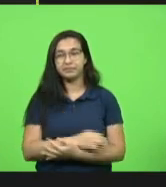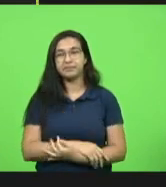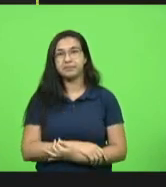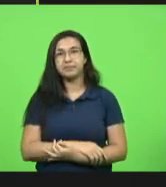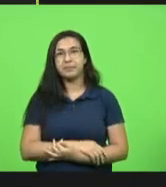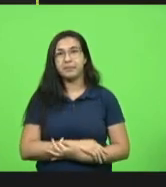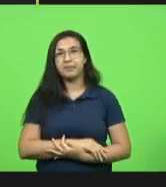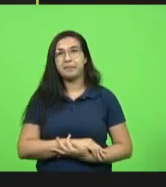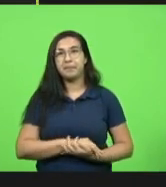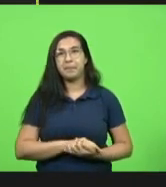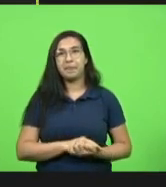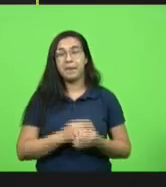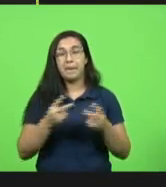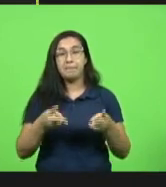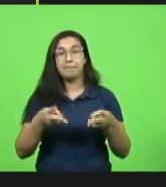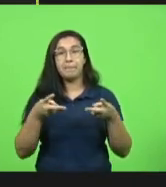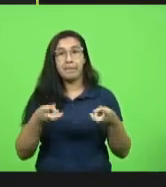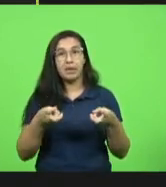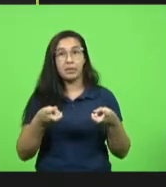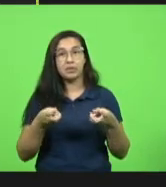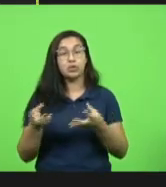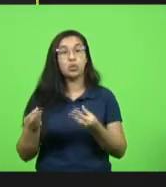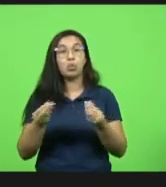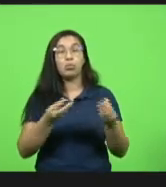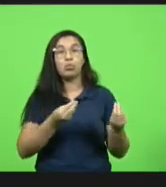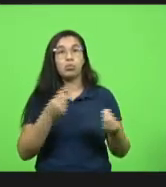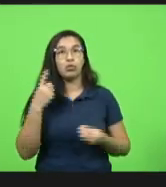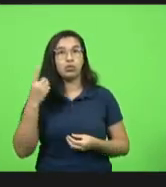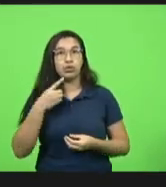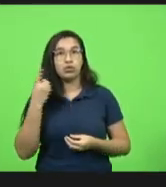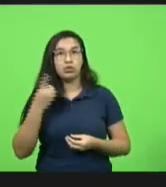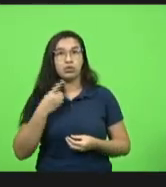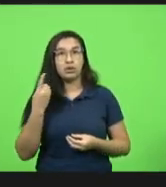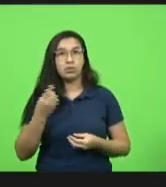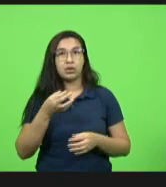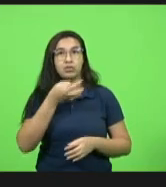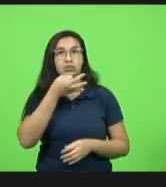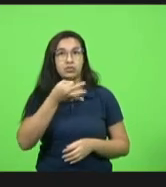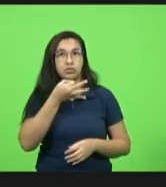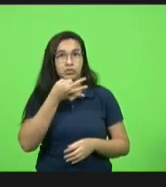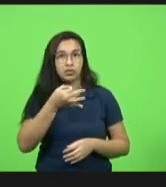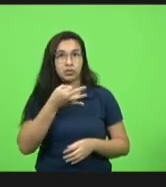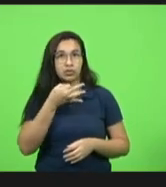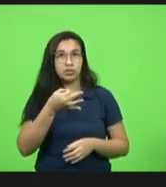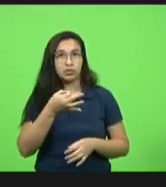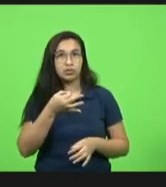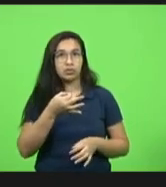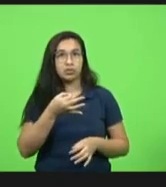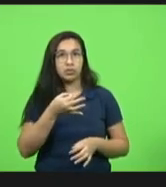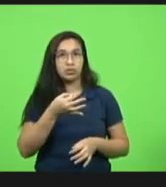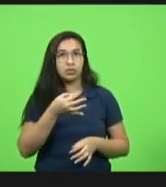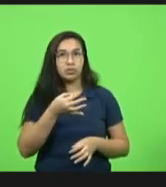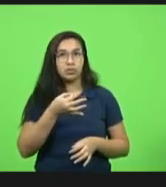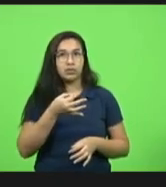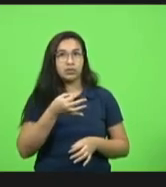Eu vejo que, enfim, muitos deputados sugeriram isso no começo para que a gente encontrasse